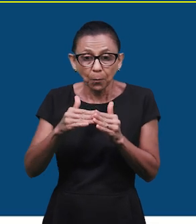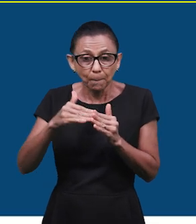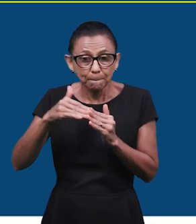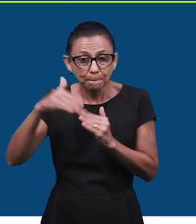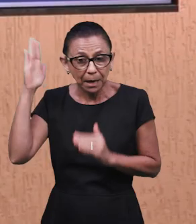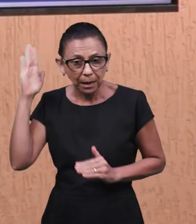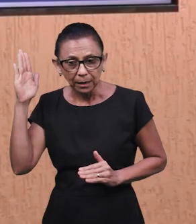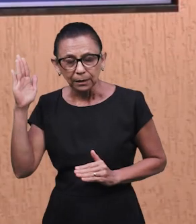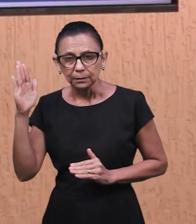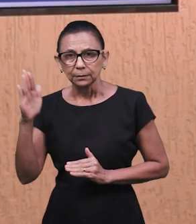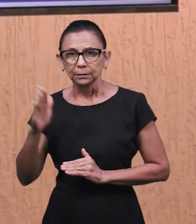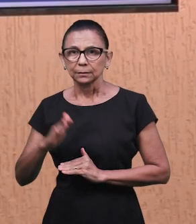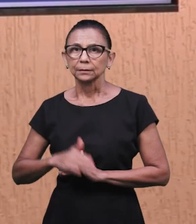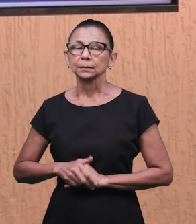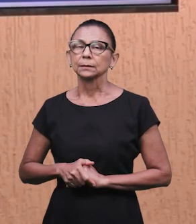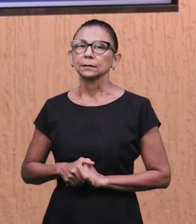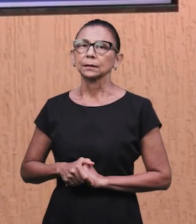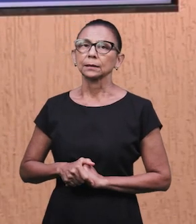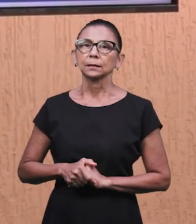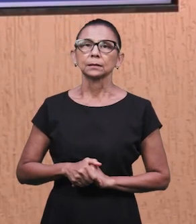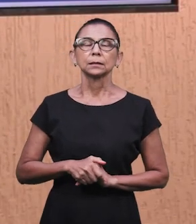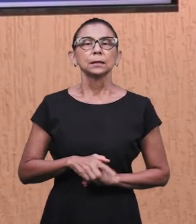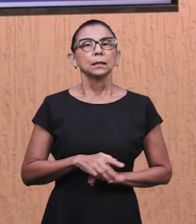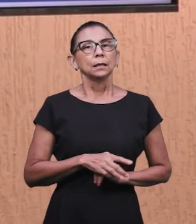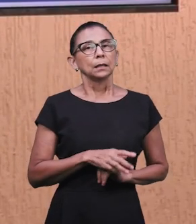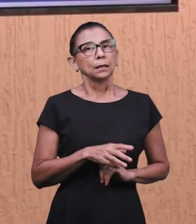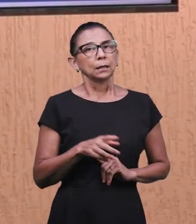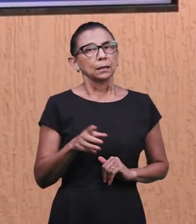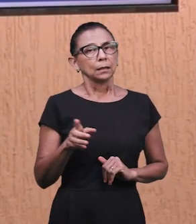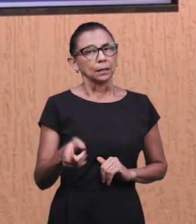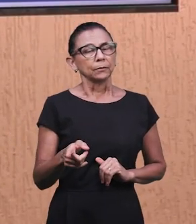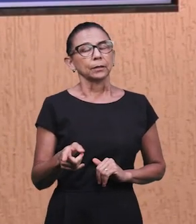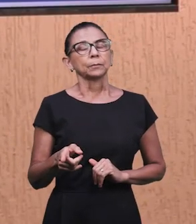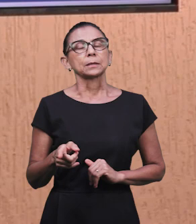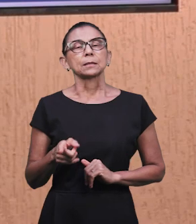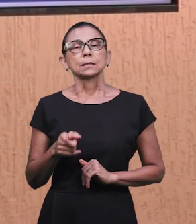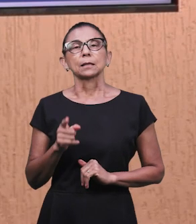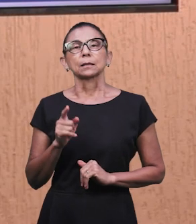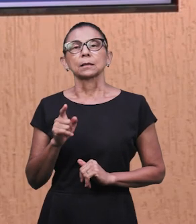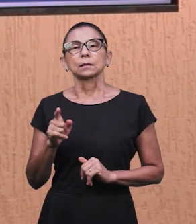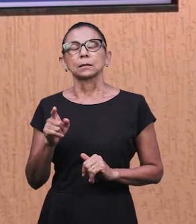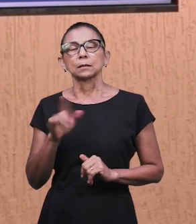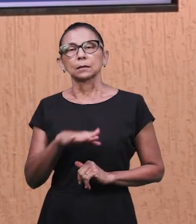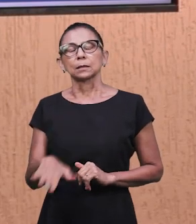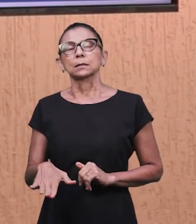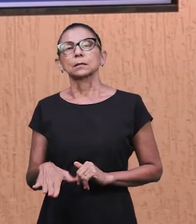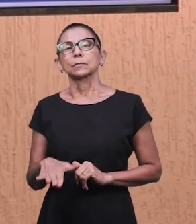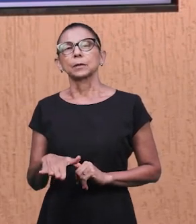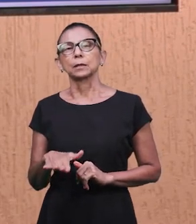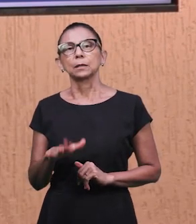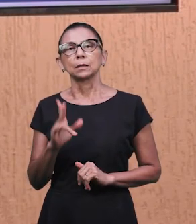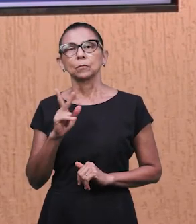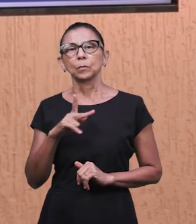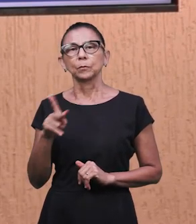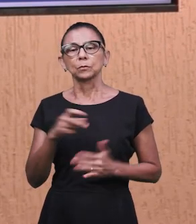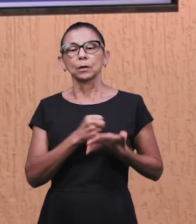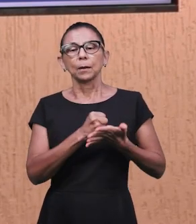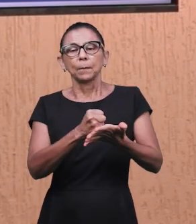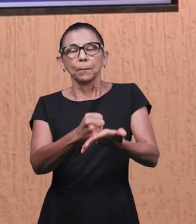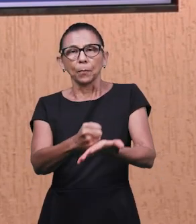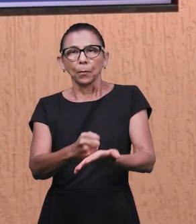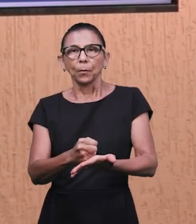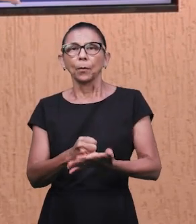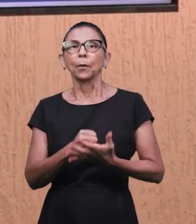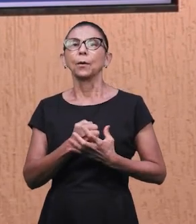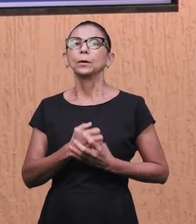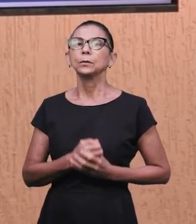ela, para que ela vá para uma situação de uma professora mediadora de suporte ao seu lado, para que depois ela